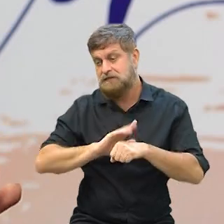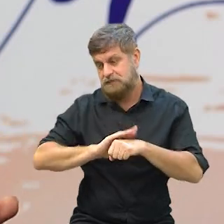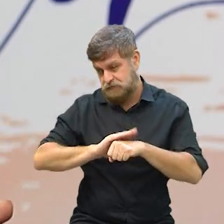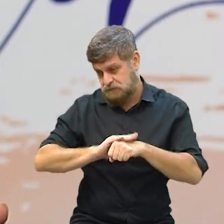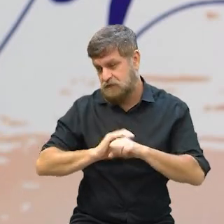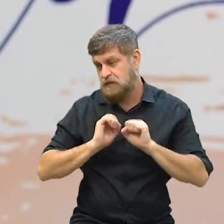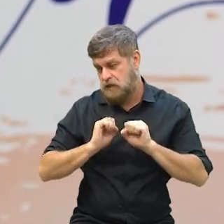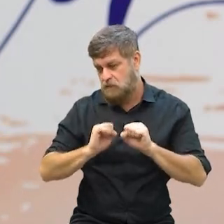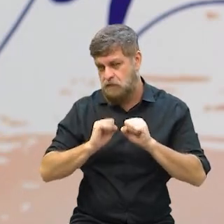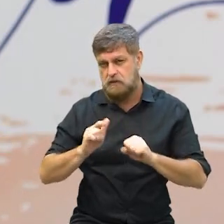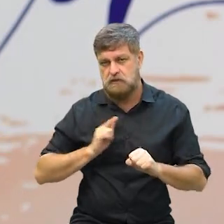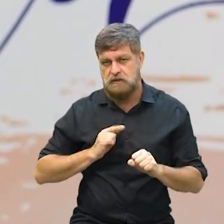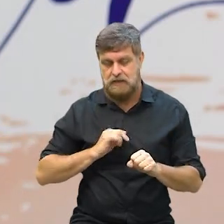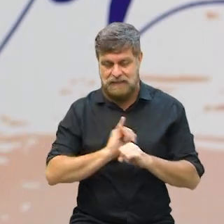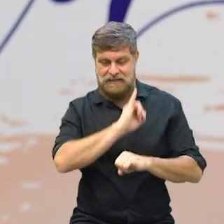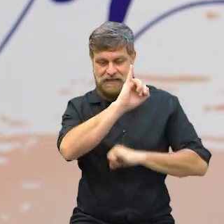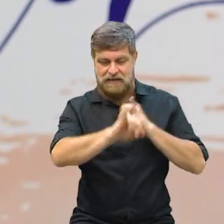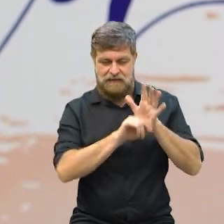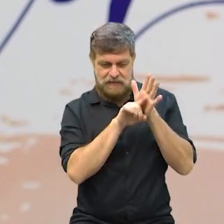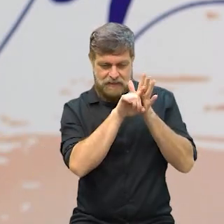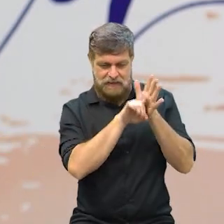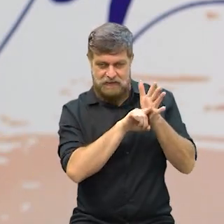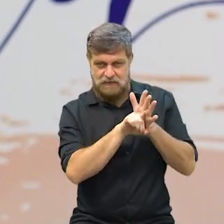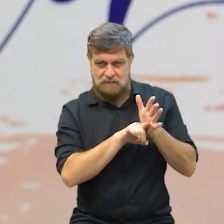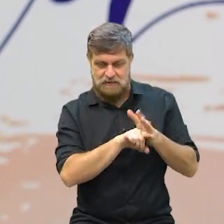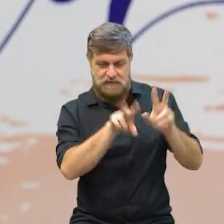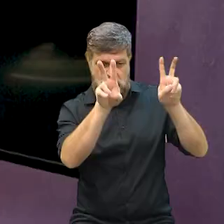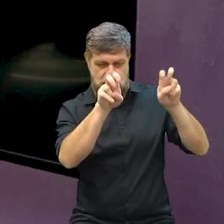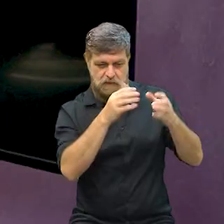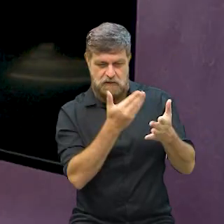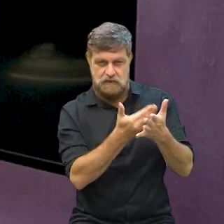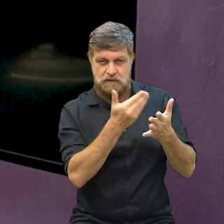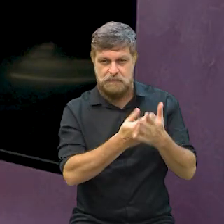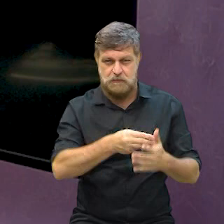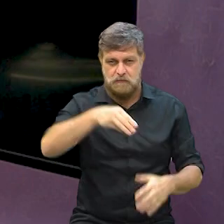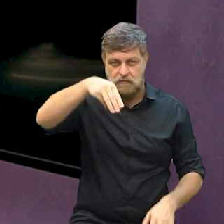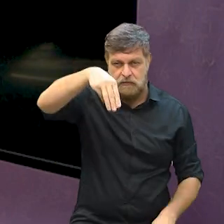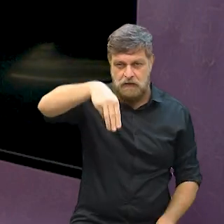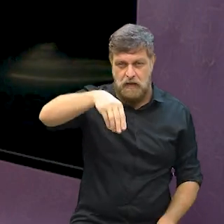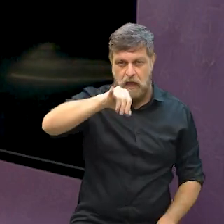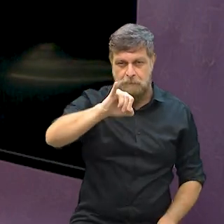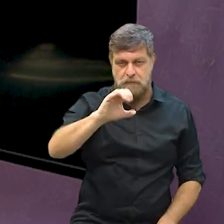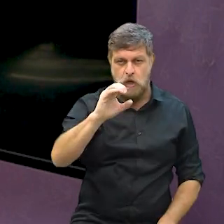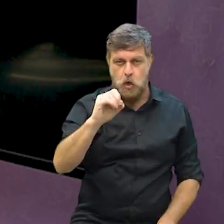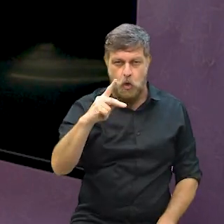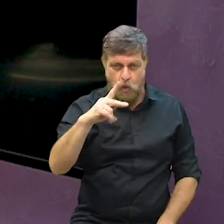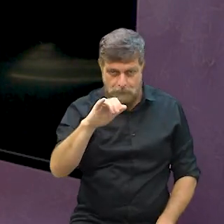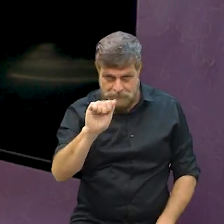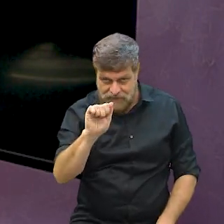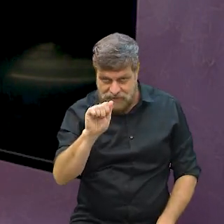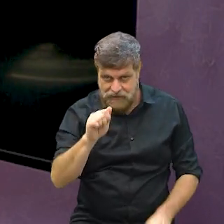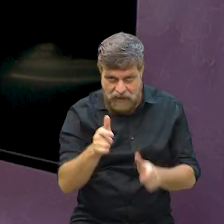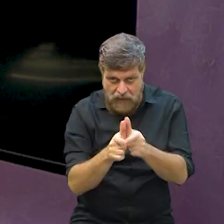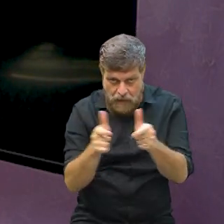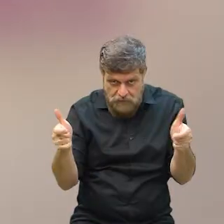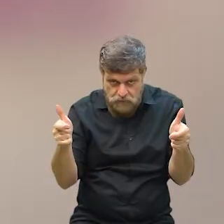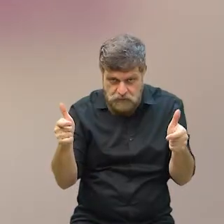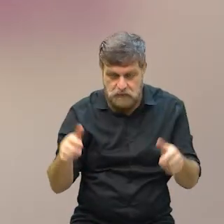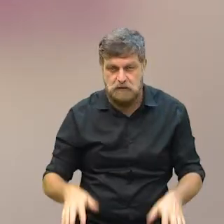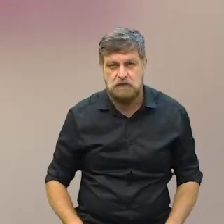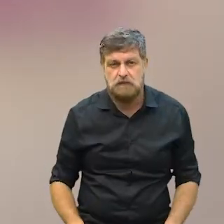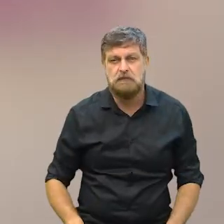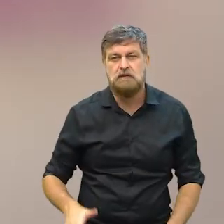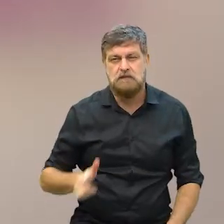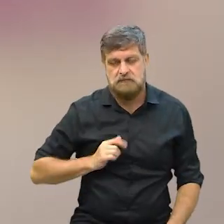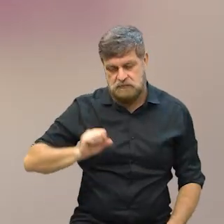diversas doenças, né? E pesquisando na internet um pouquinho sobre o tema, miopia é a mais frequente nos olhos?